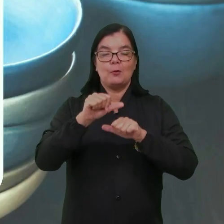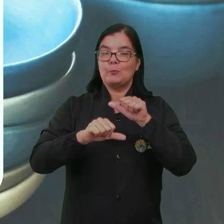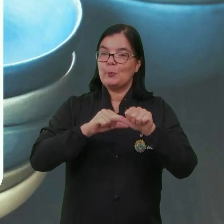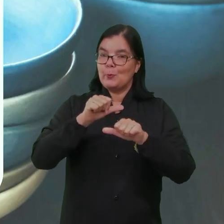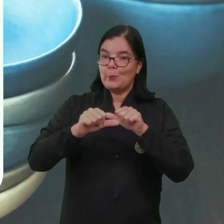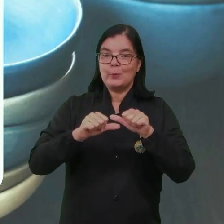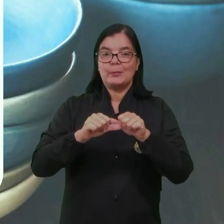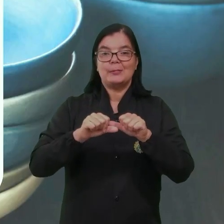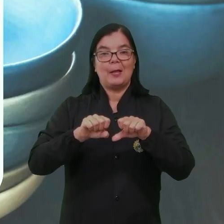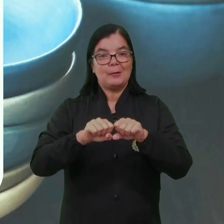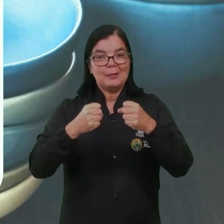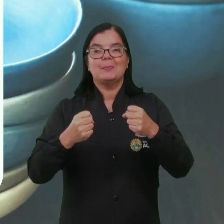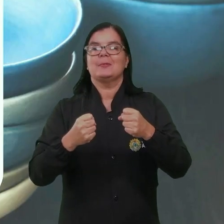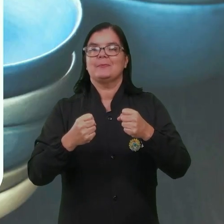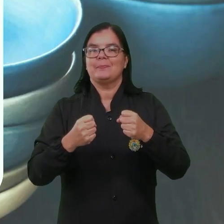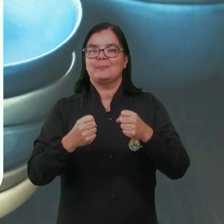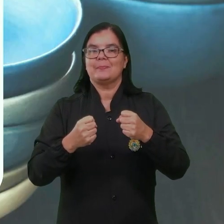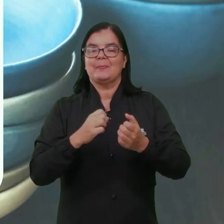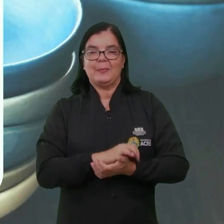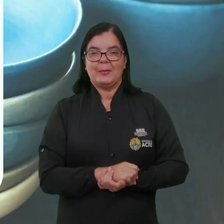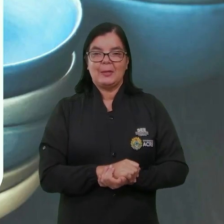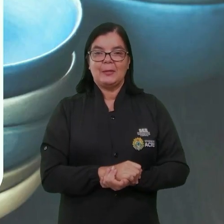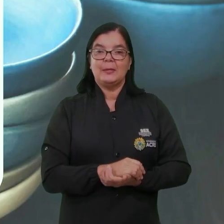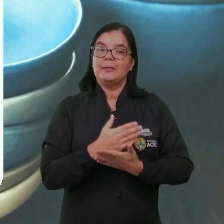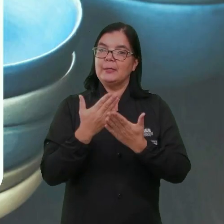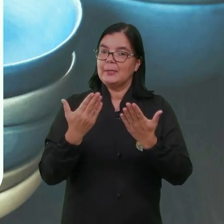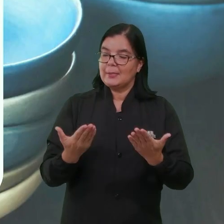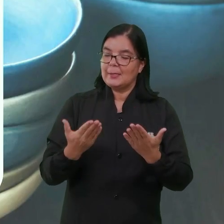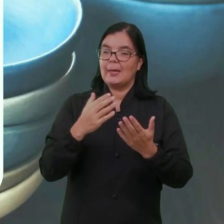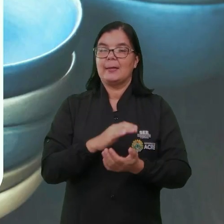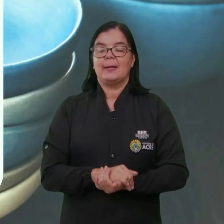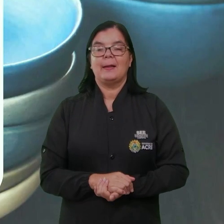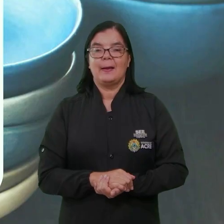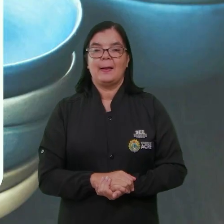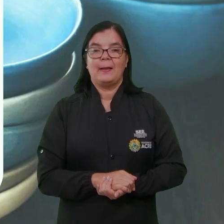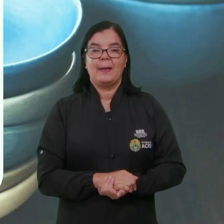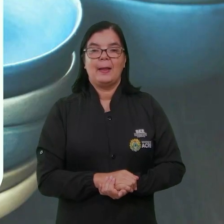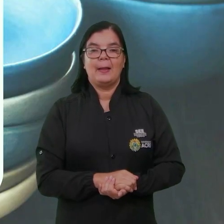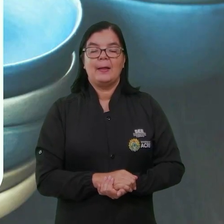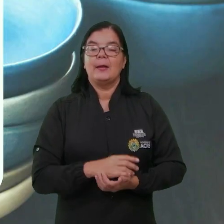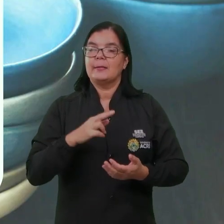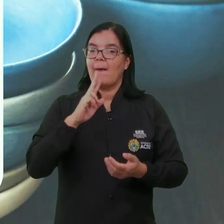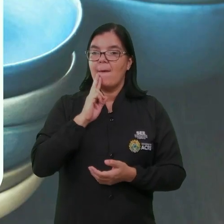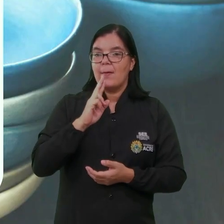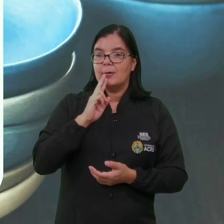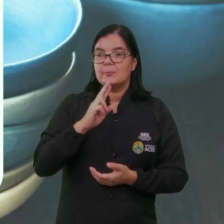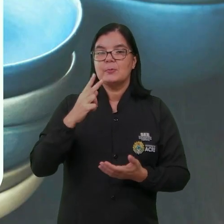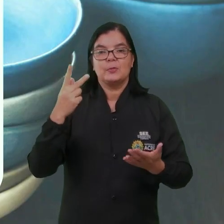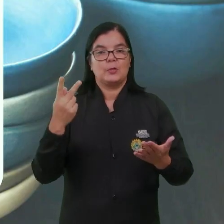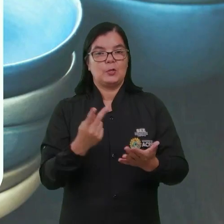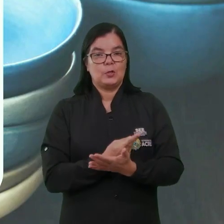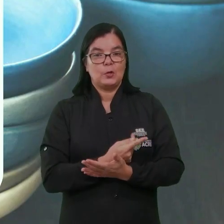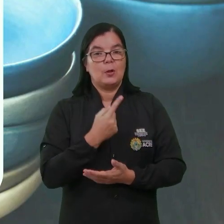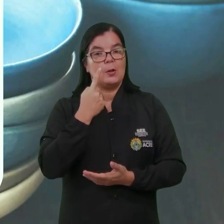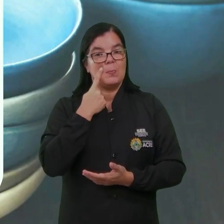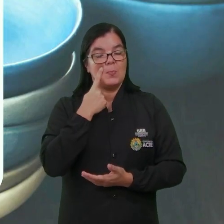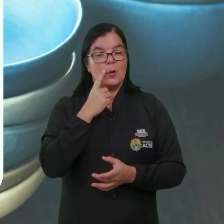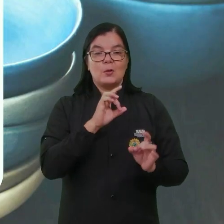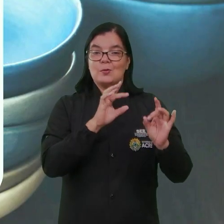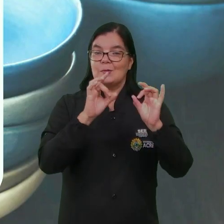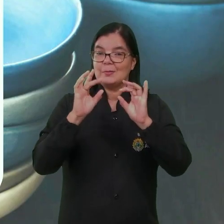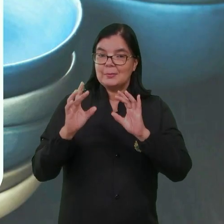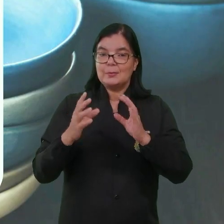facilmente, sem ruptura, ela quebra, gente. Então, aqui ela está incorreta. Ó, detalhe, especialmente